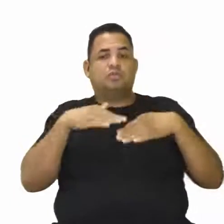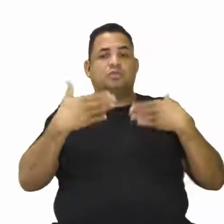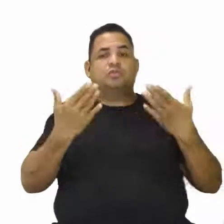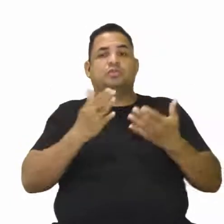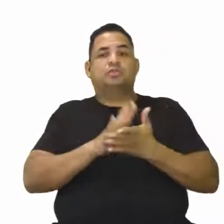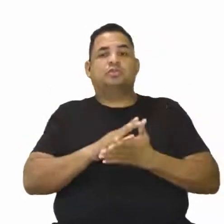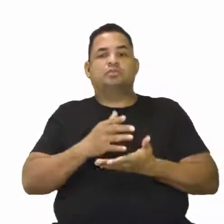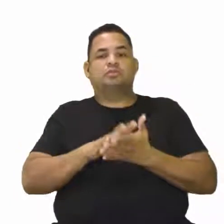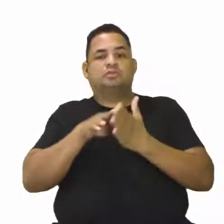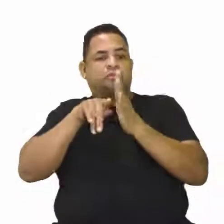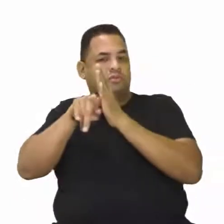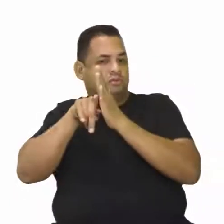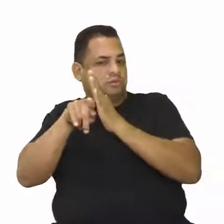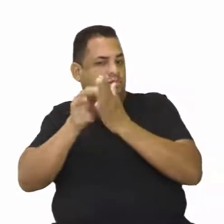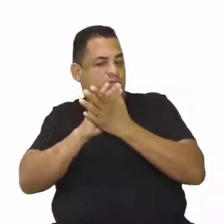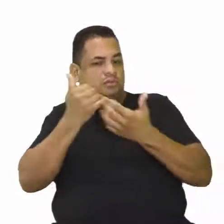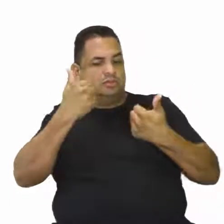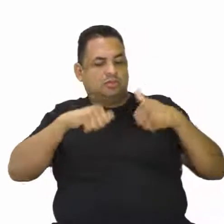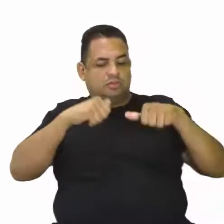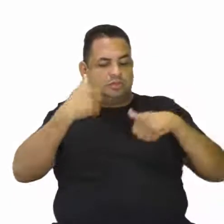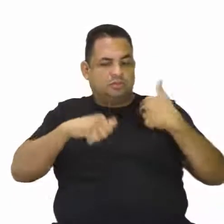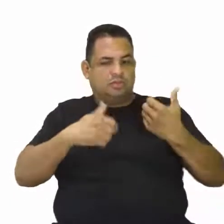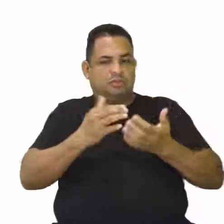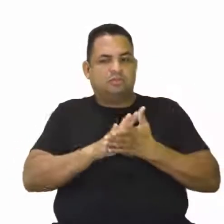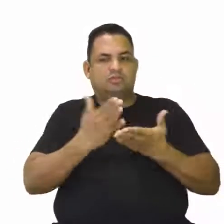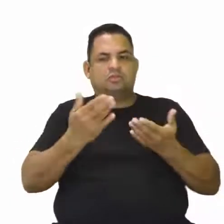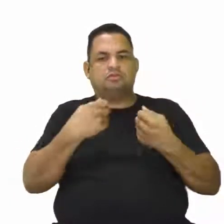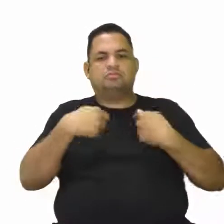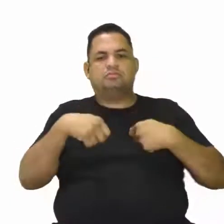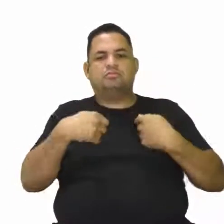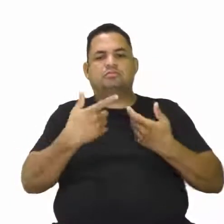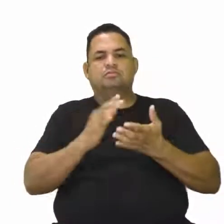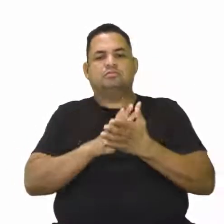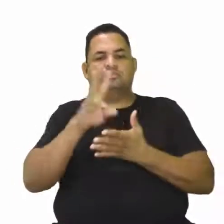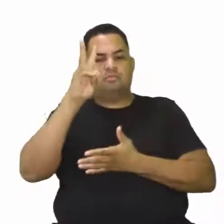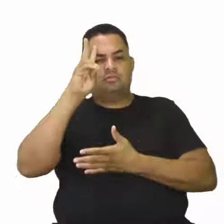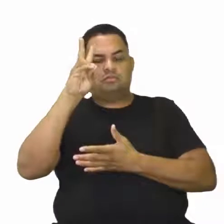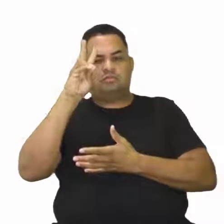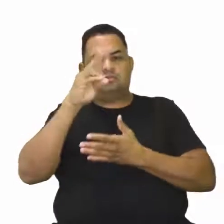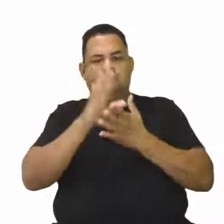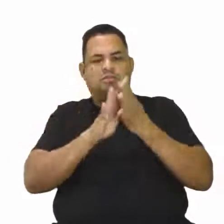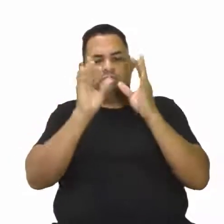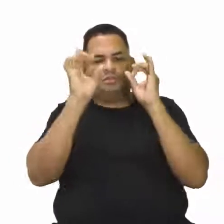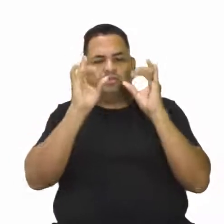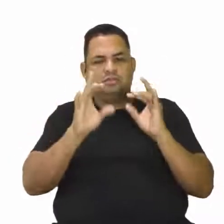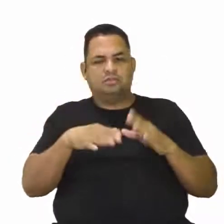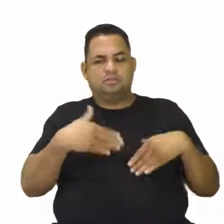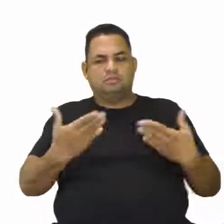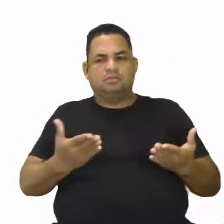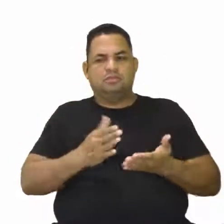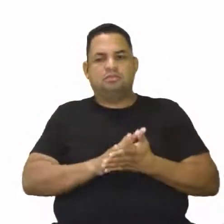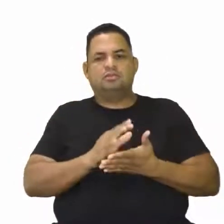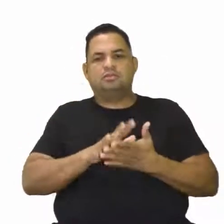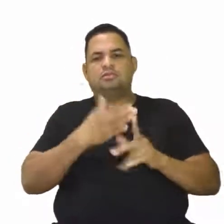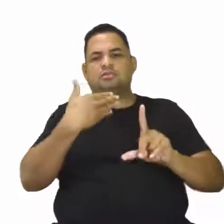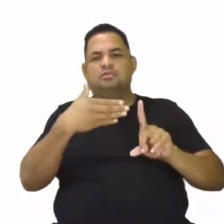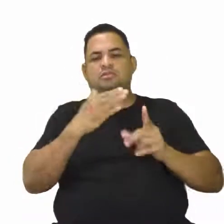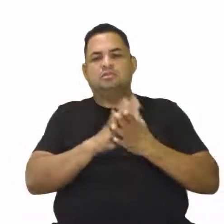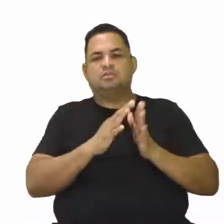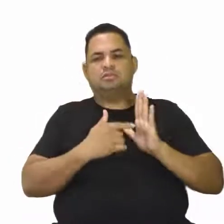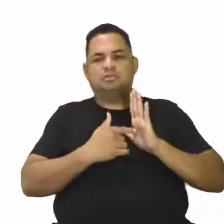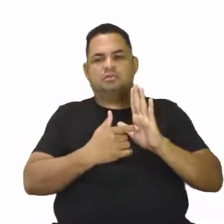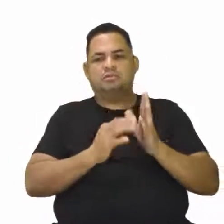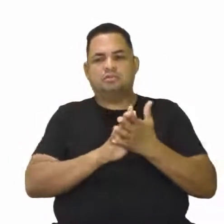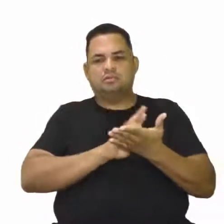vocês estiverem analisando as avaliações, vocês vão precisar lembrar desses pequenos detalhes, né? Aqui no slide nós